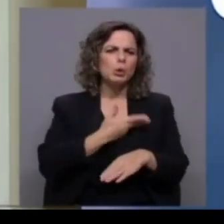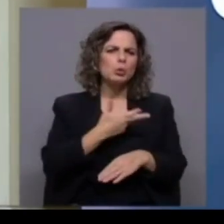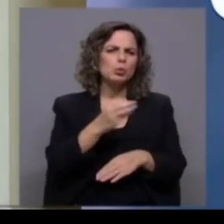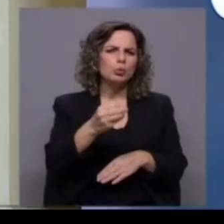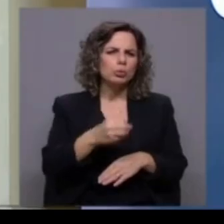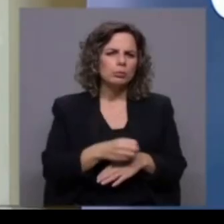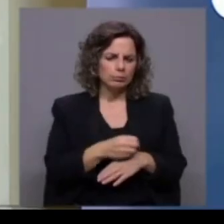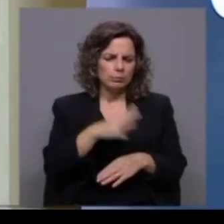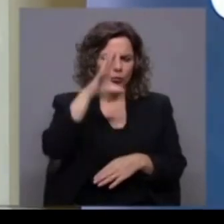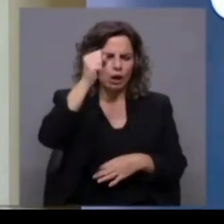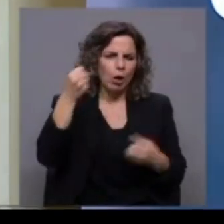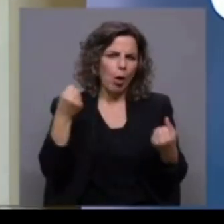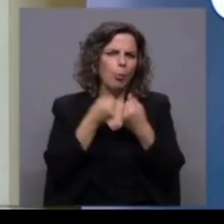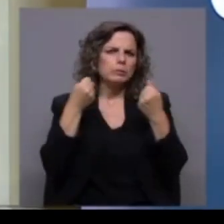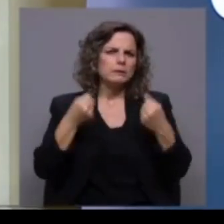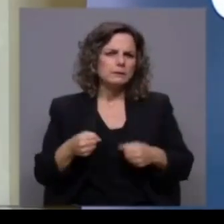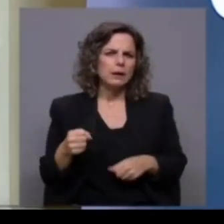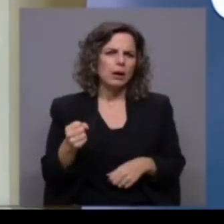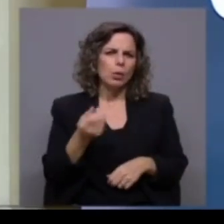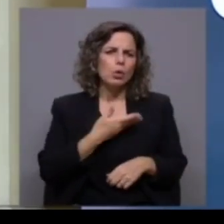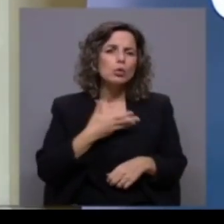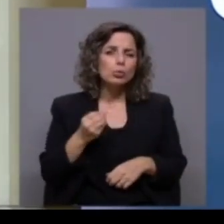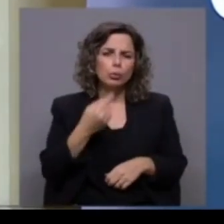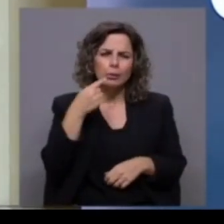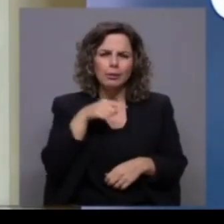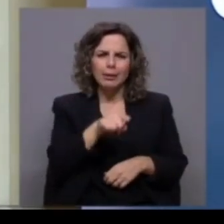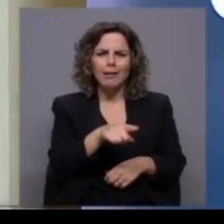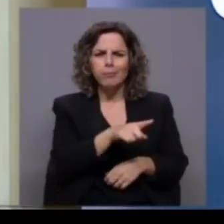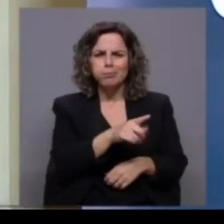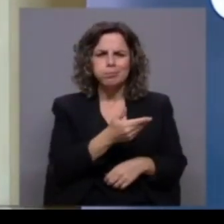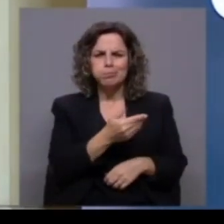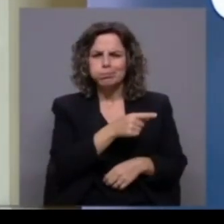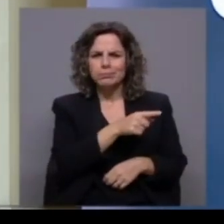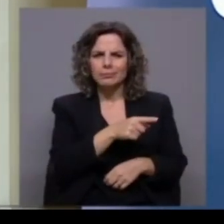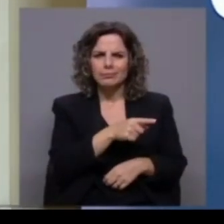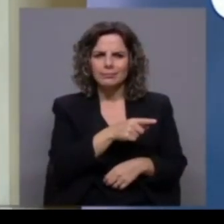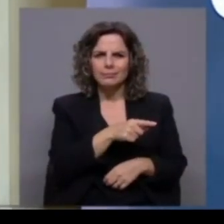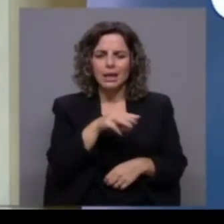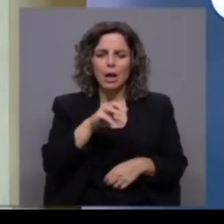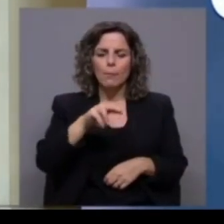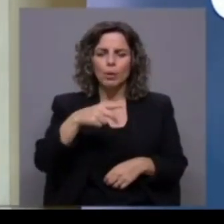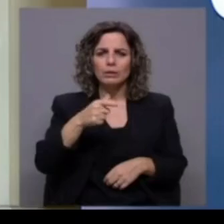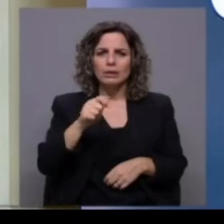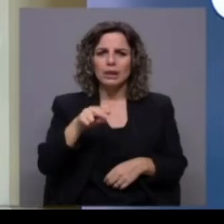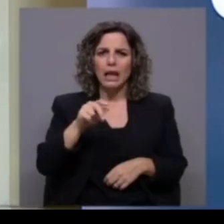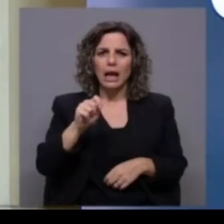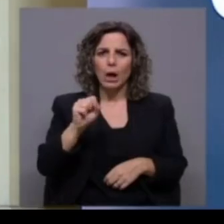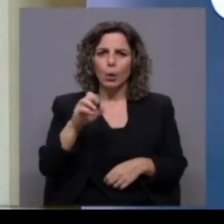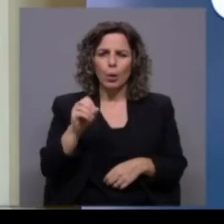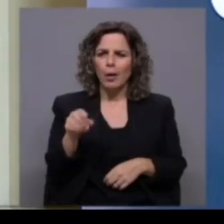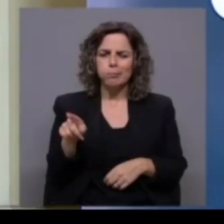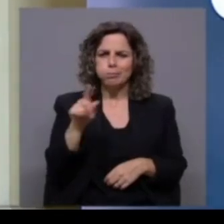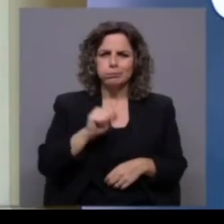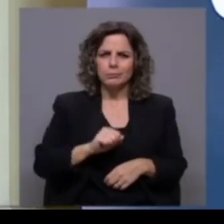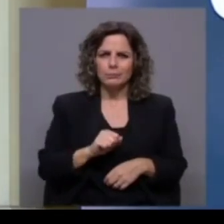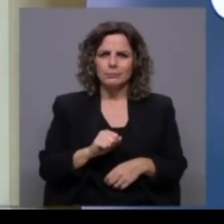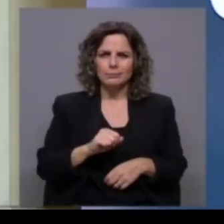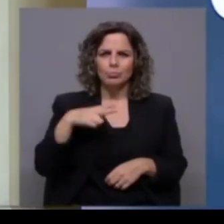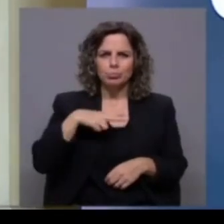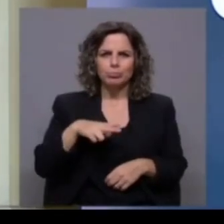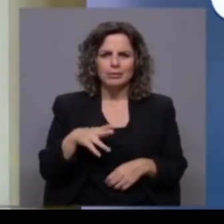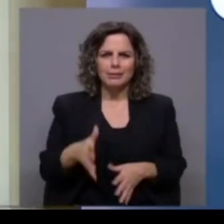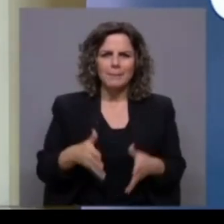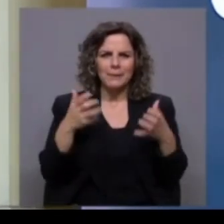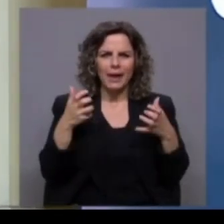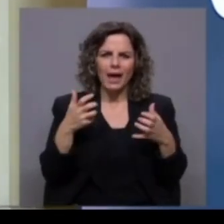oposição com o governo a dureza que o rio não conseguiu ter que Montenegro parece não conseguir ter portugueses quiseram